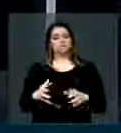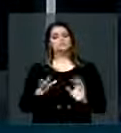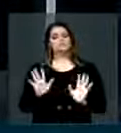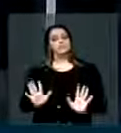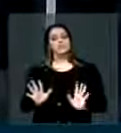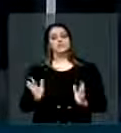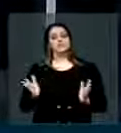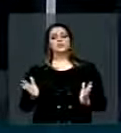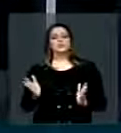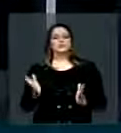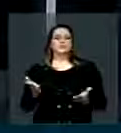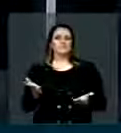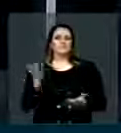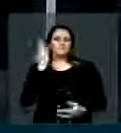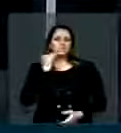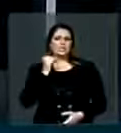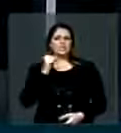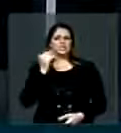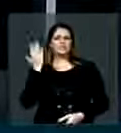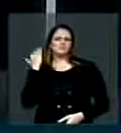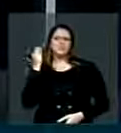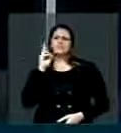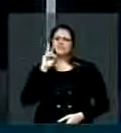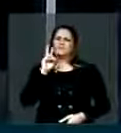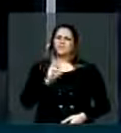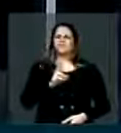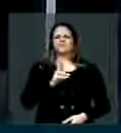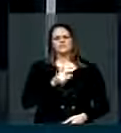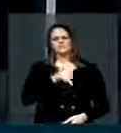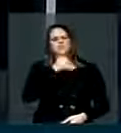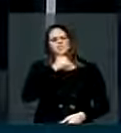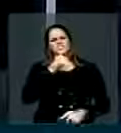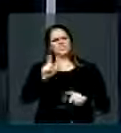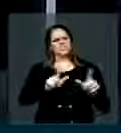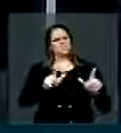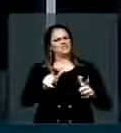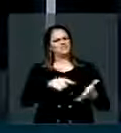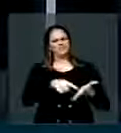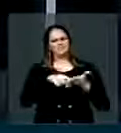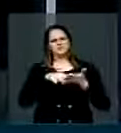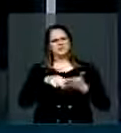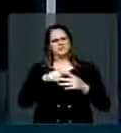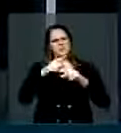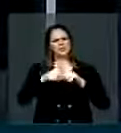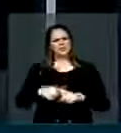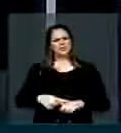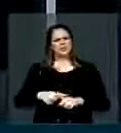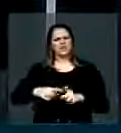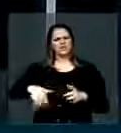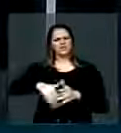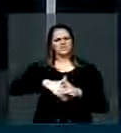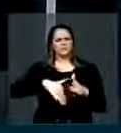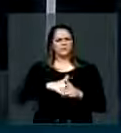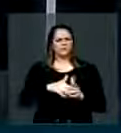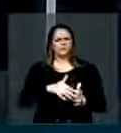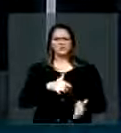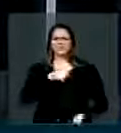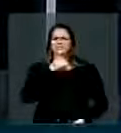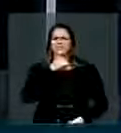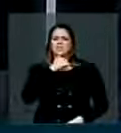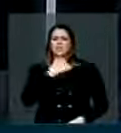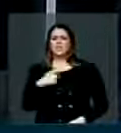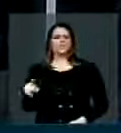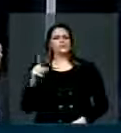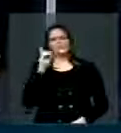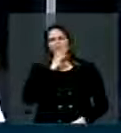pôde acompanhar cenas lamentáveis que ocorreram no Campeonato Brasileiro na última rodada, no último